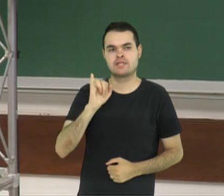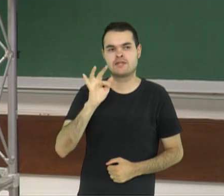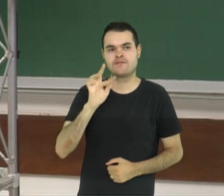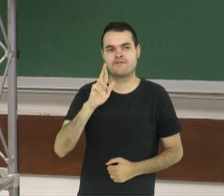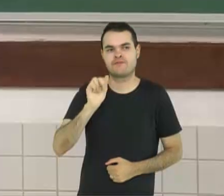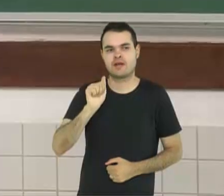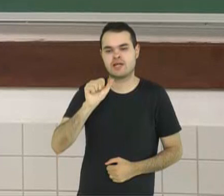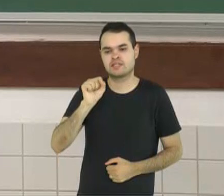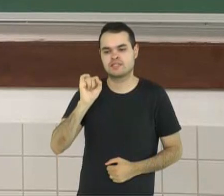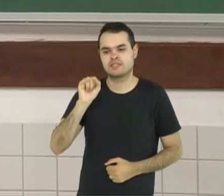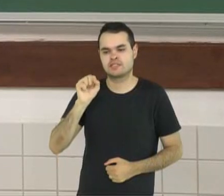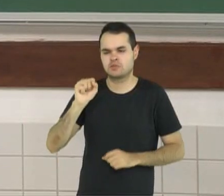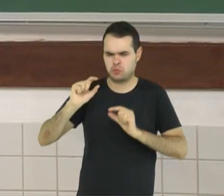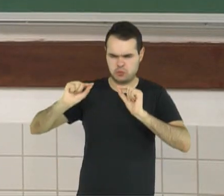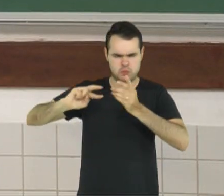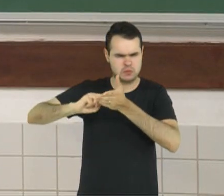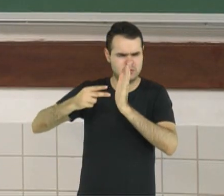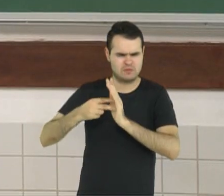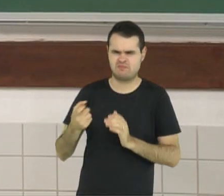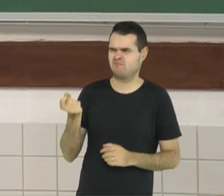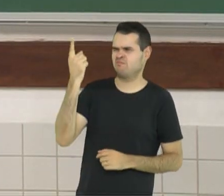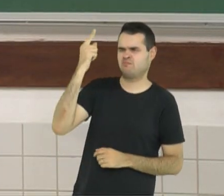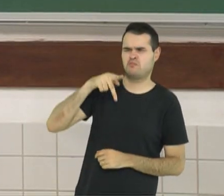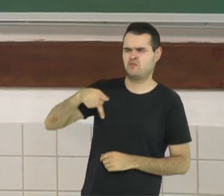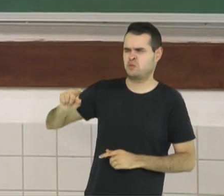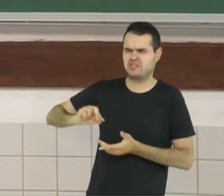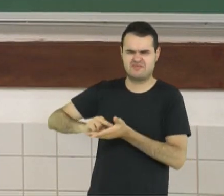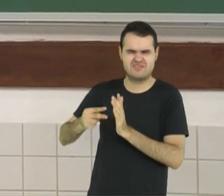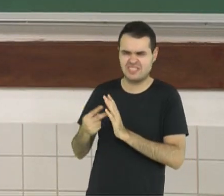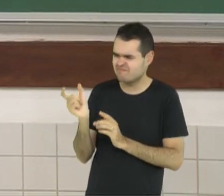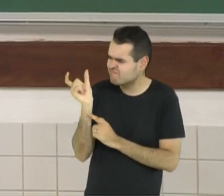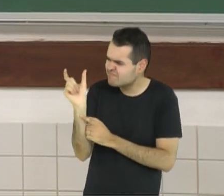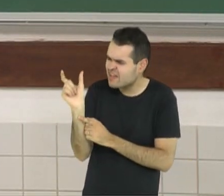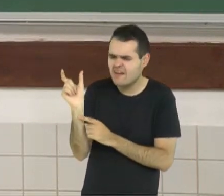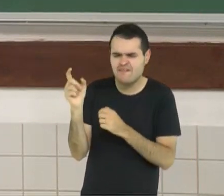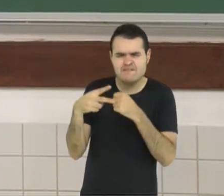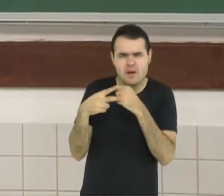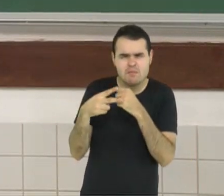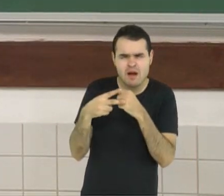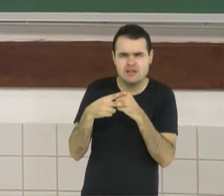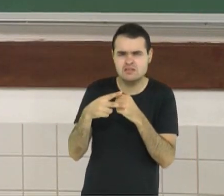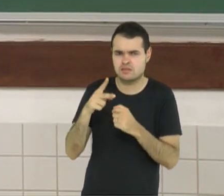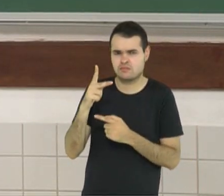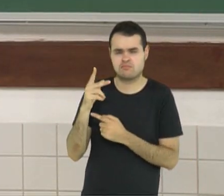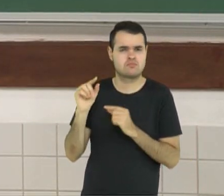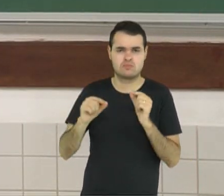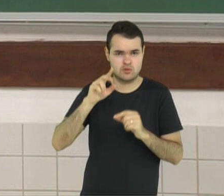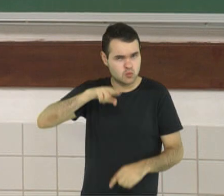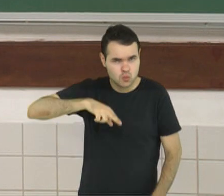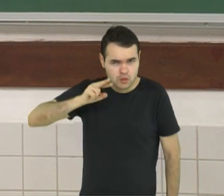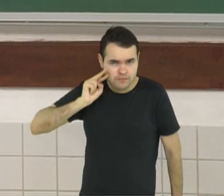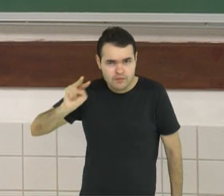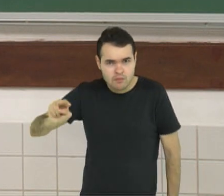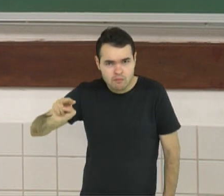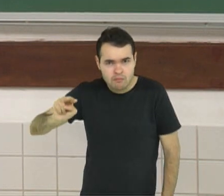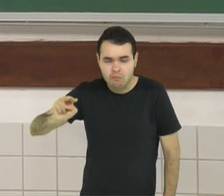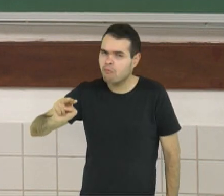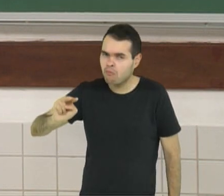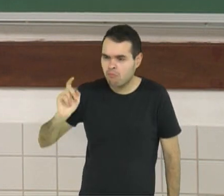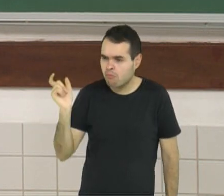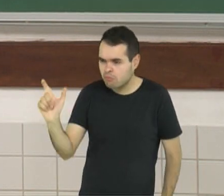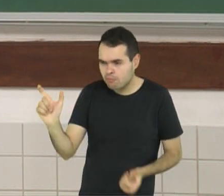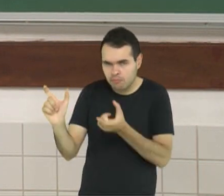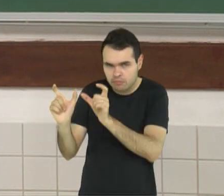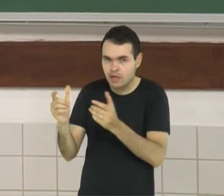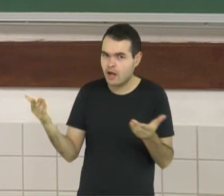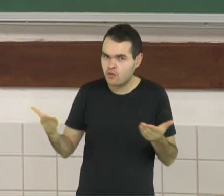verbales. Oh, credo, professora, o que significa isso? Perífrasis verbales. Vocês nunca ouviram? Se vocês nunca ouviram esse termo, vocês